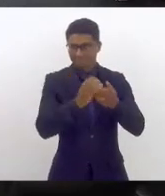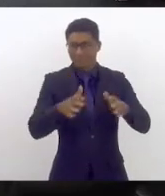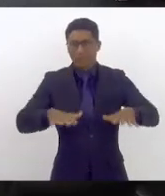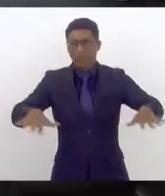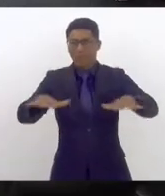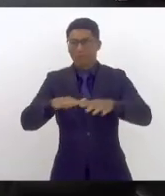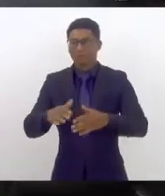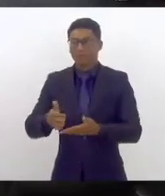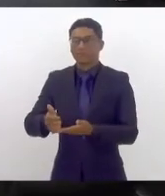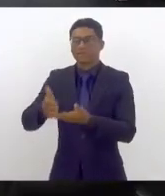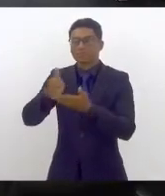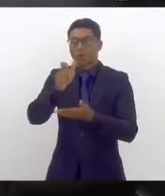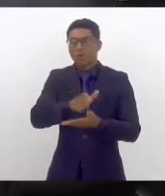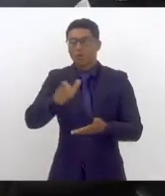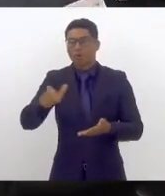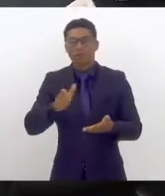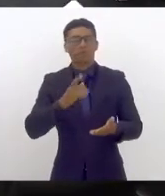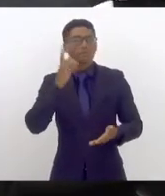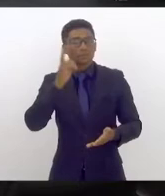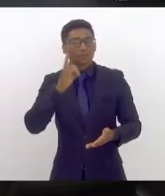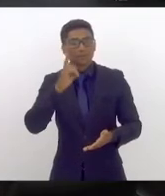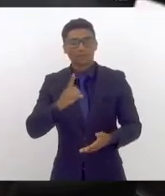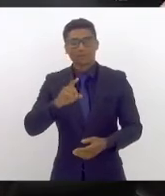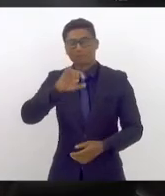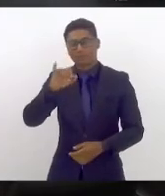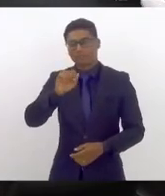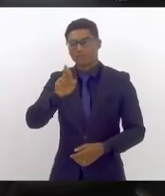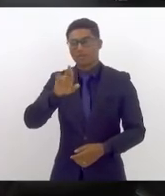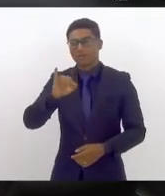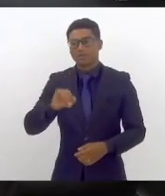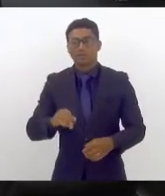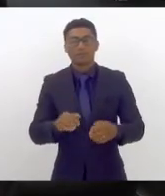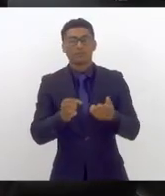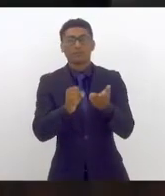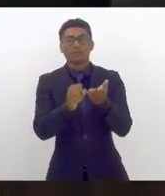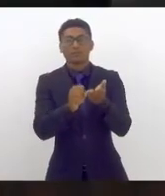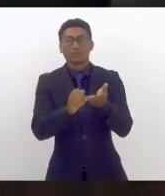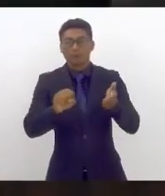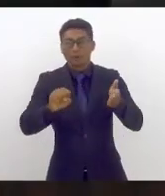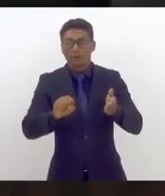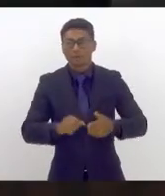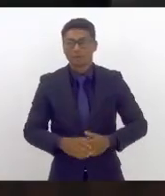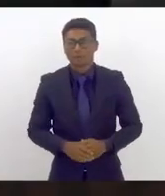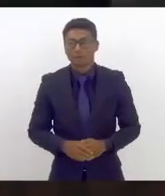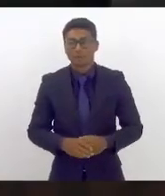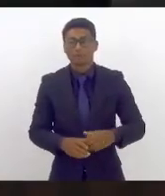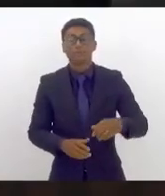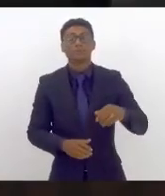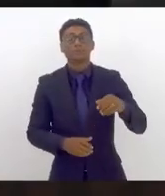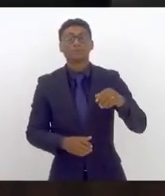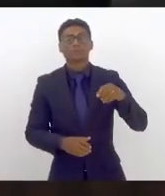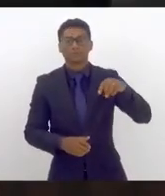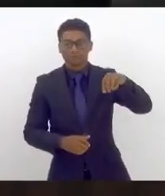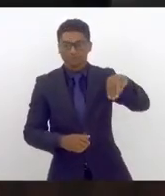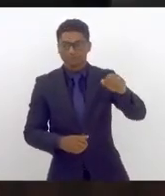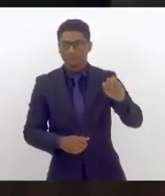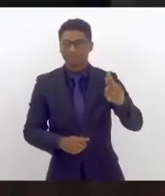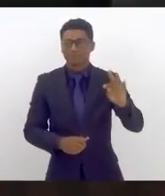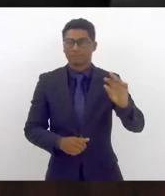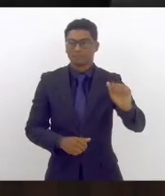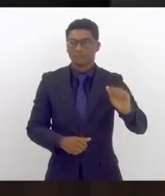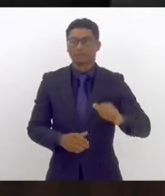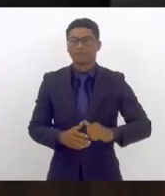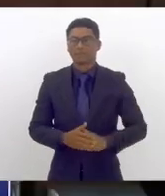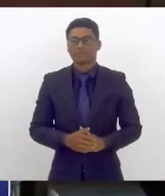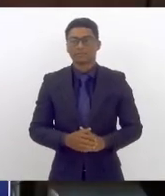saudávelputado Jari Deputado Dionísio Deputado Samuel deputada Marta Rocha Deputado